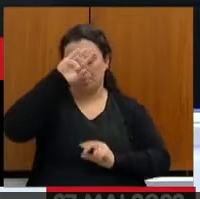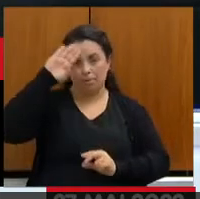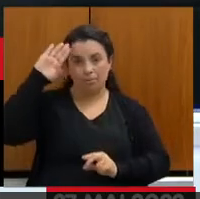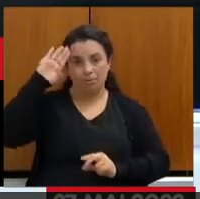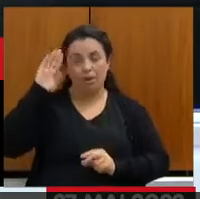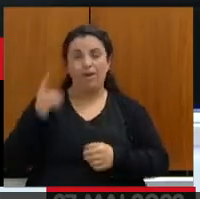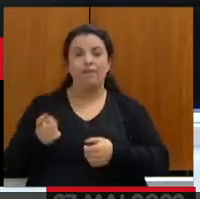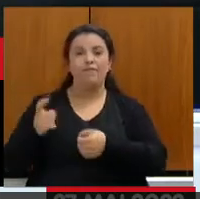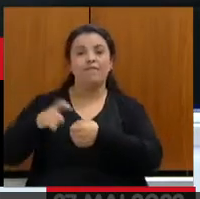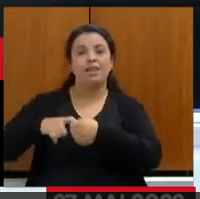mobilizadora social